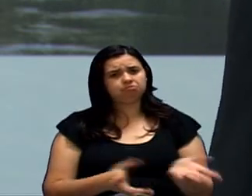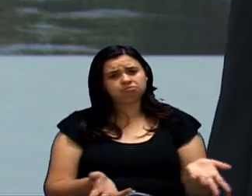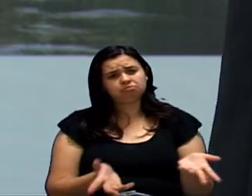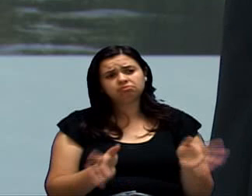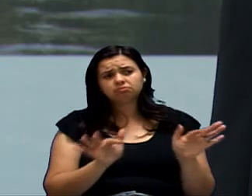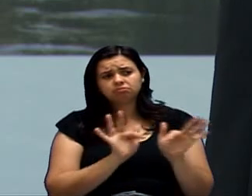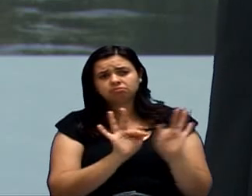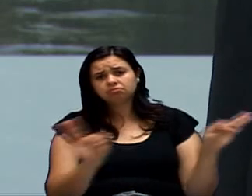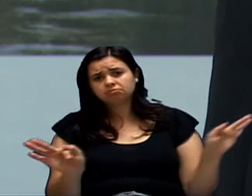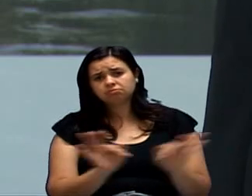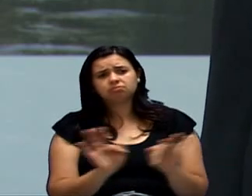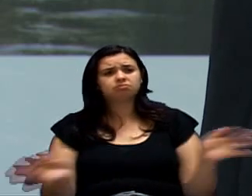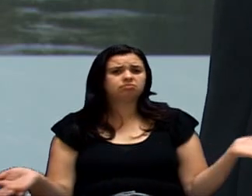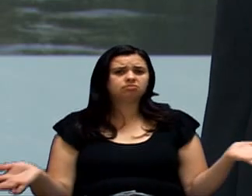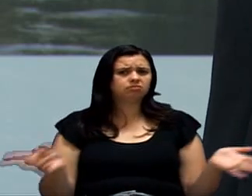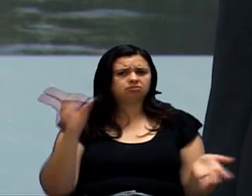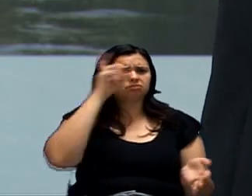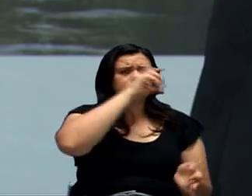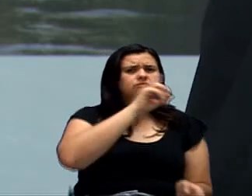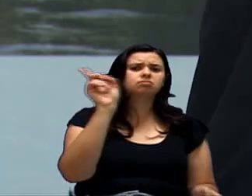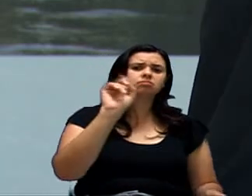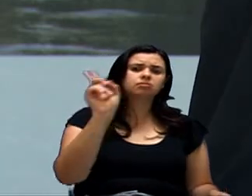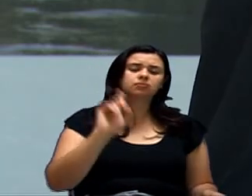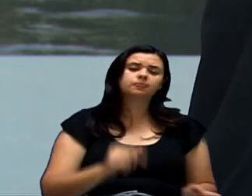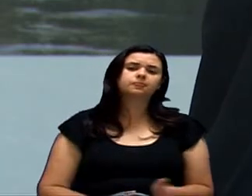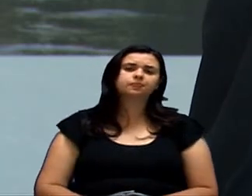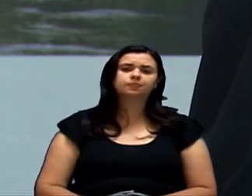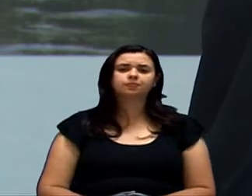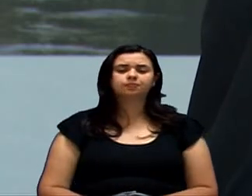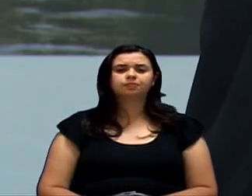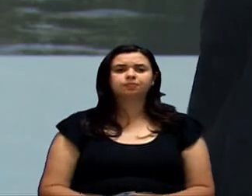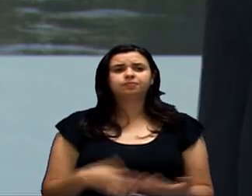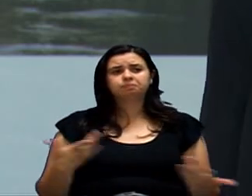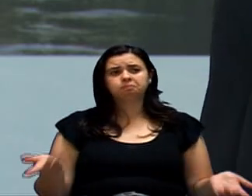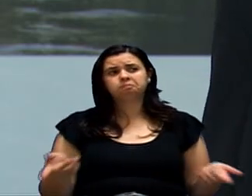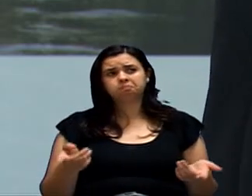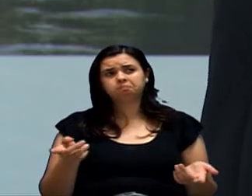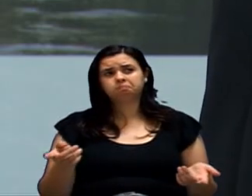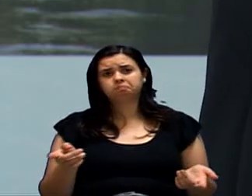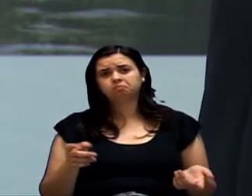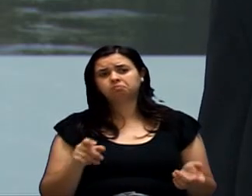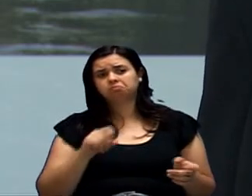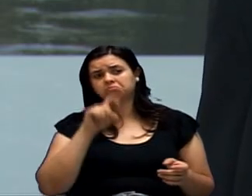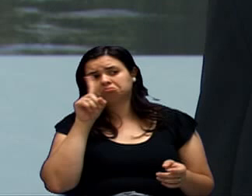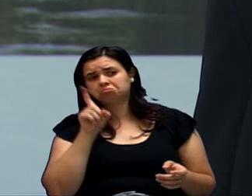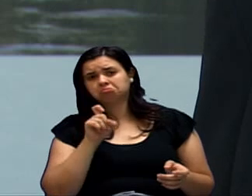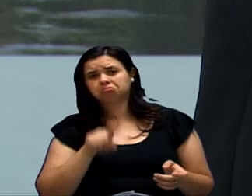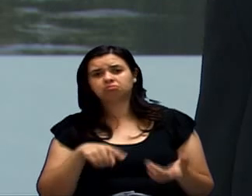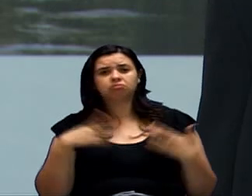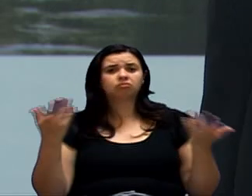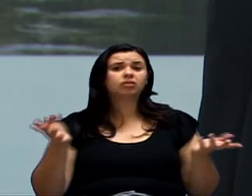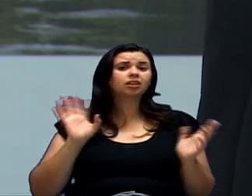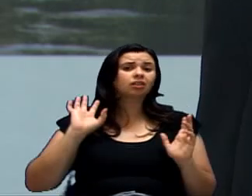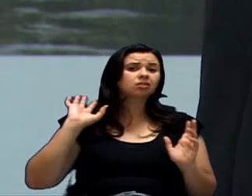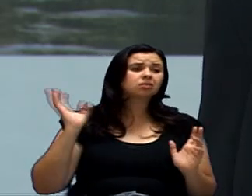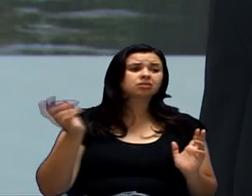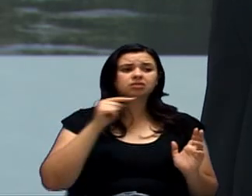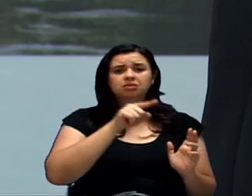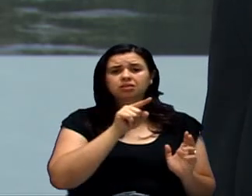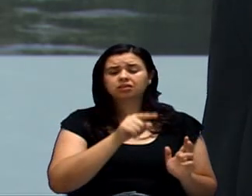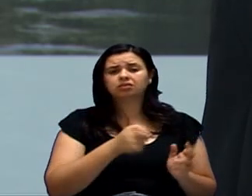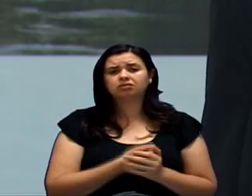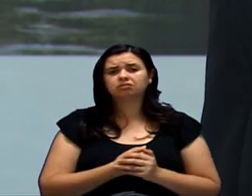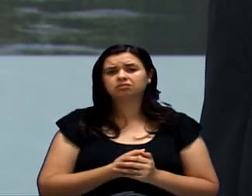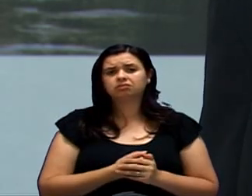tão difícil para isso. A pergunta é essa: o que está acontecendo para que